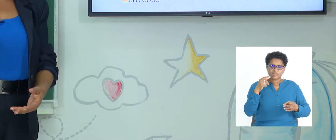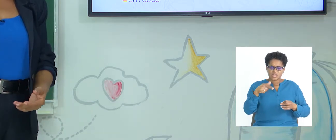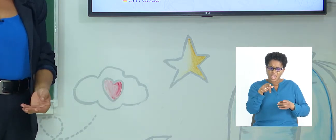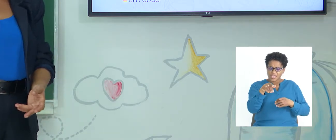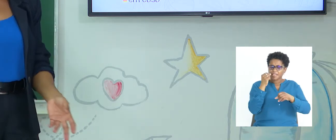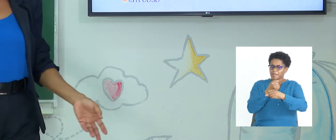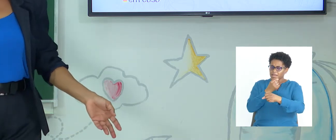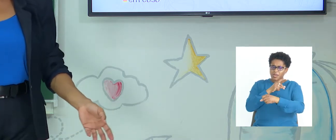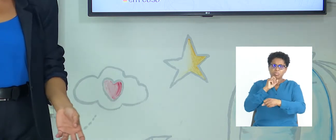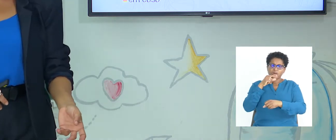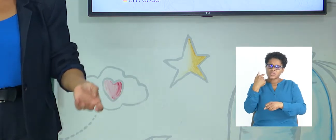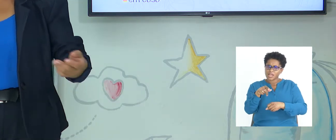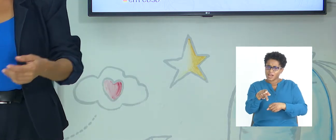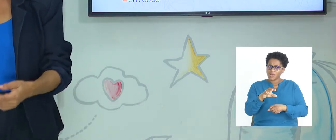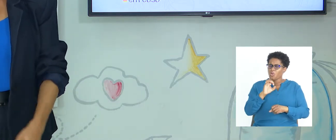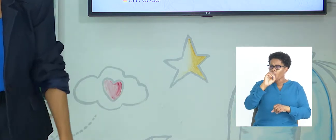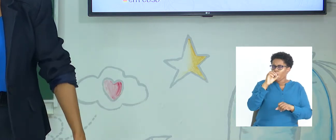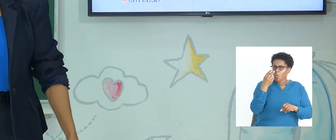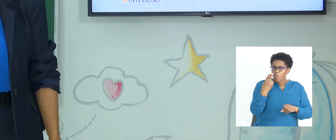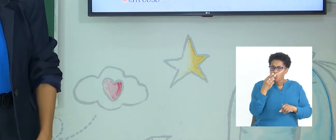encontrar oi,